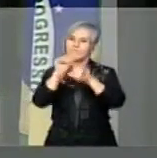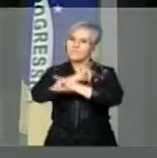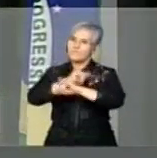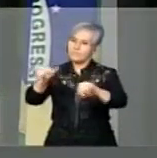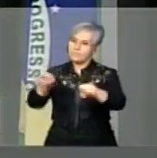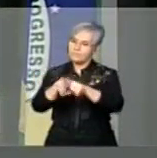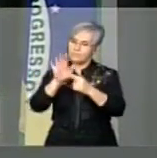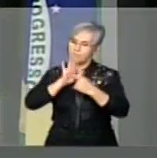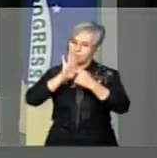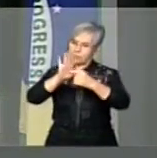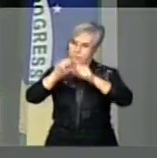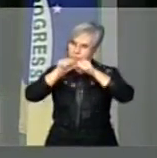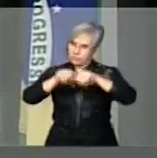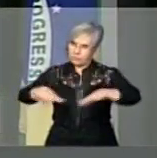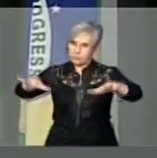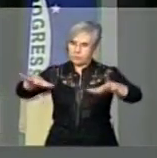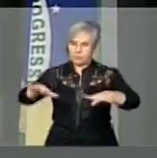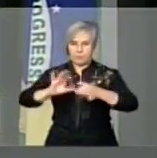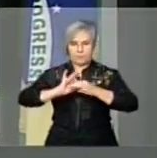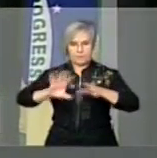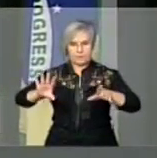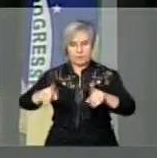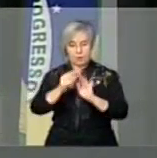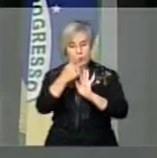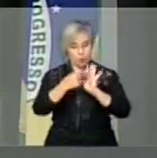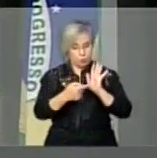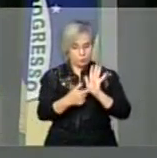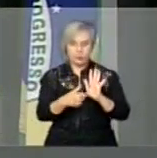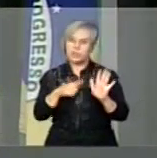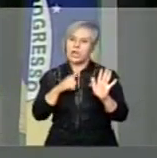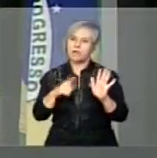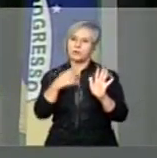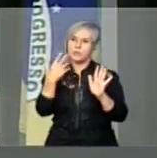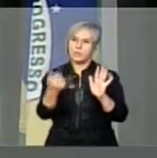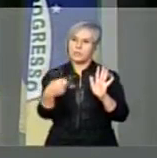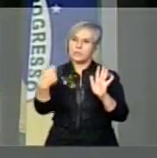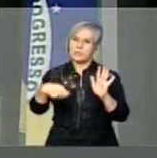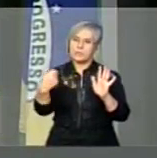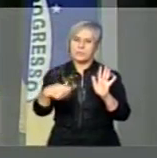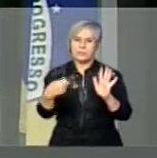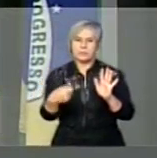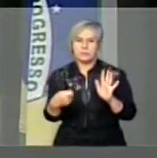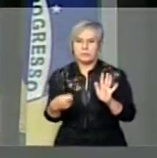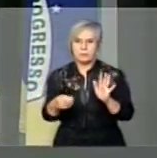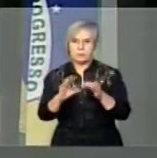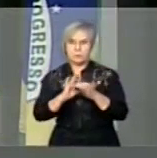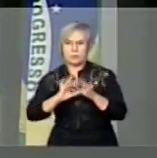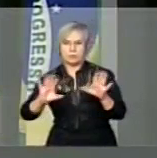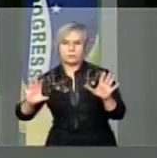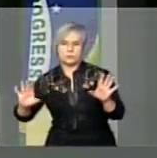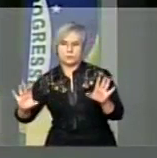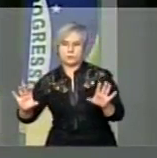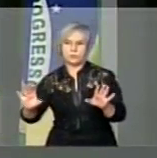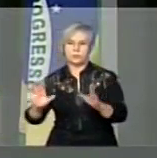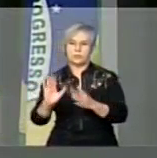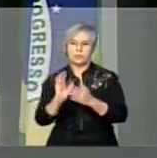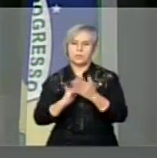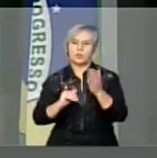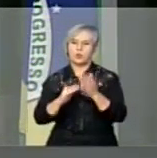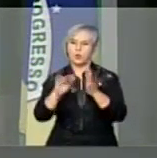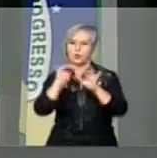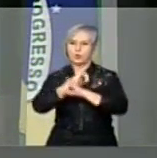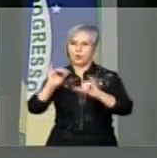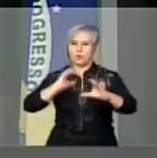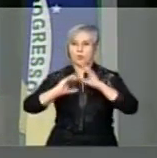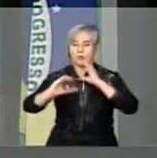ou disponibilizá-los. O projeto reconhece a necessidade de disponibilizar aos demais veículos de